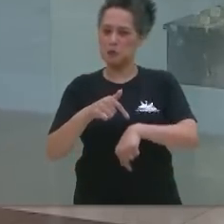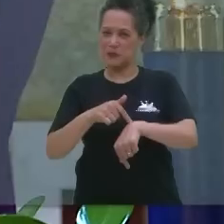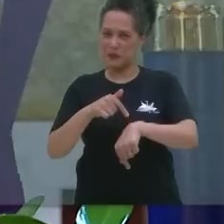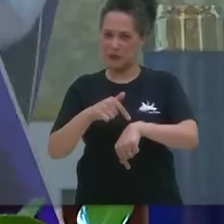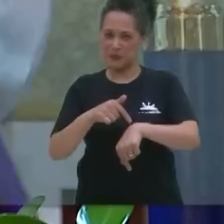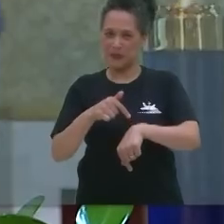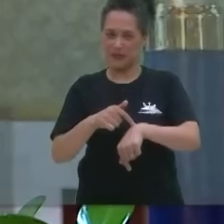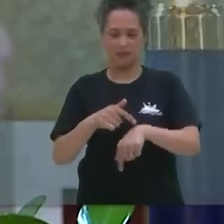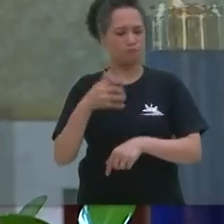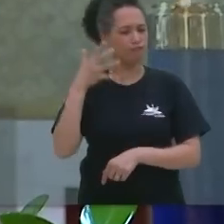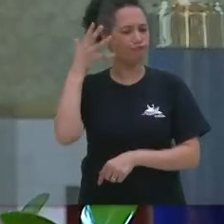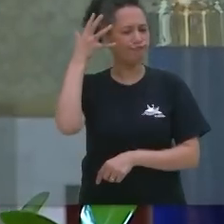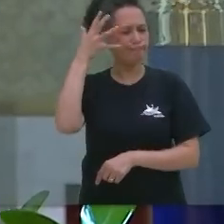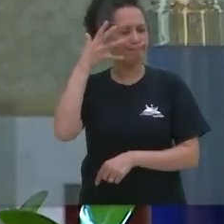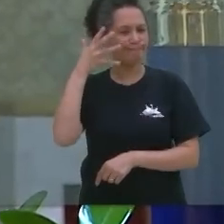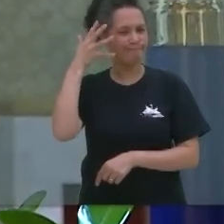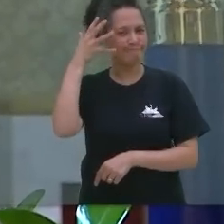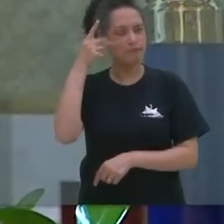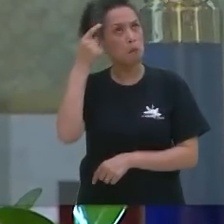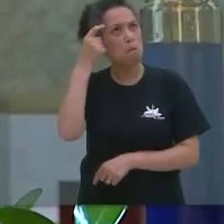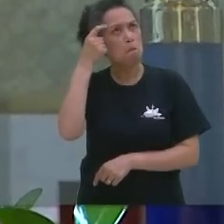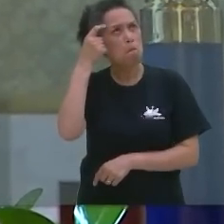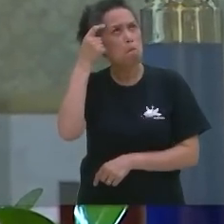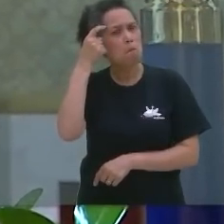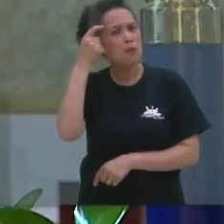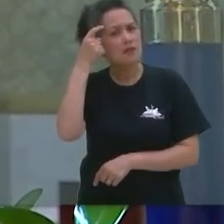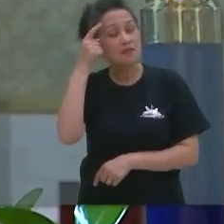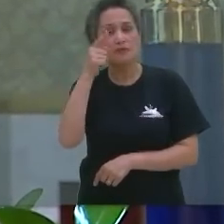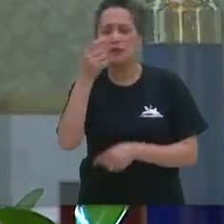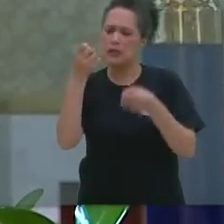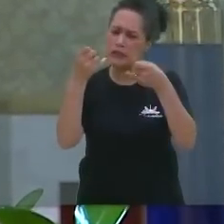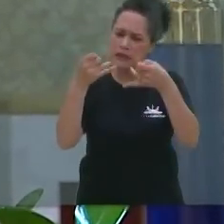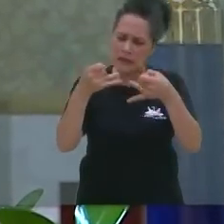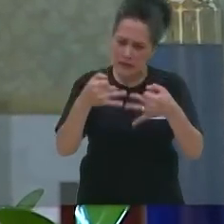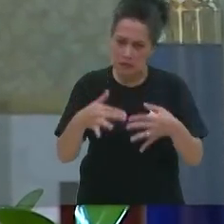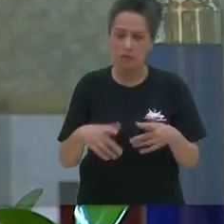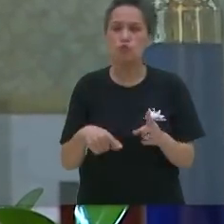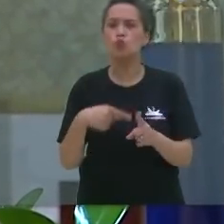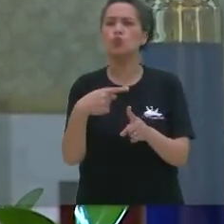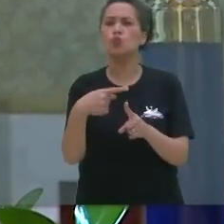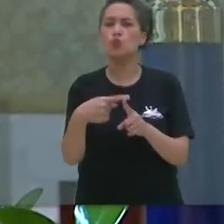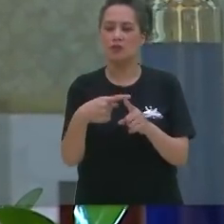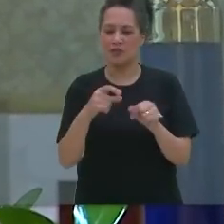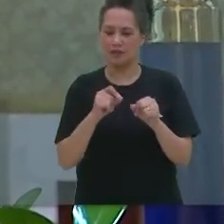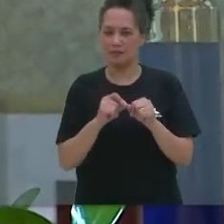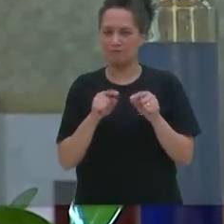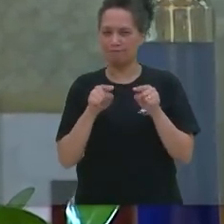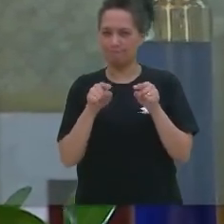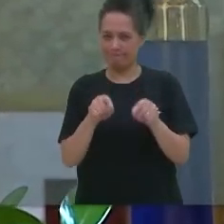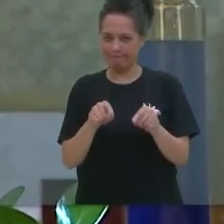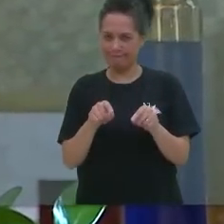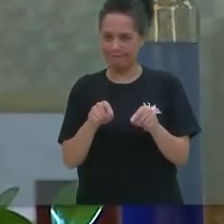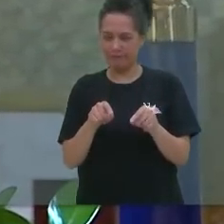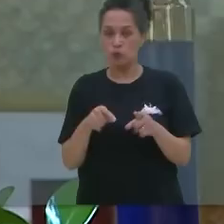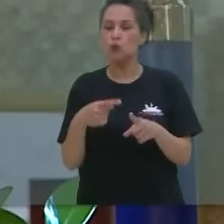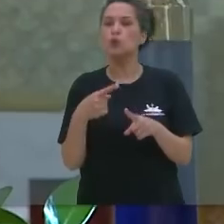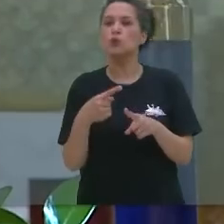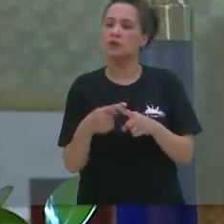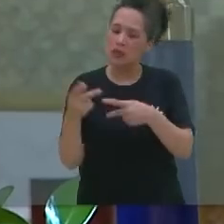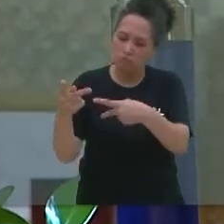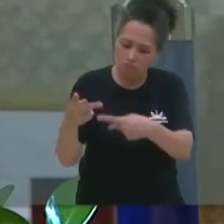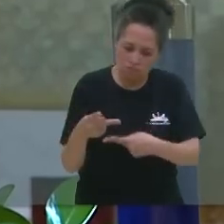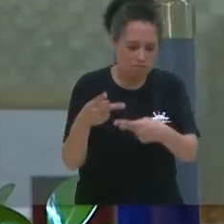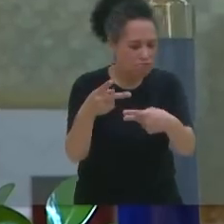nessa introdução da reflexão, explicar por que fazemos e por que